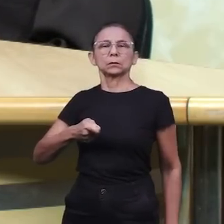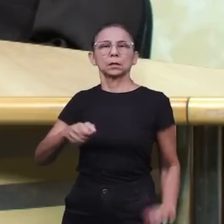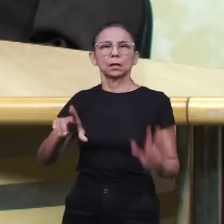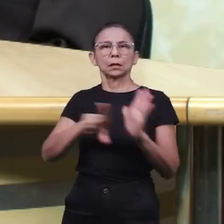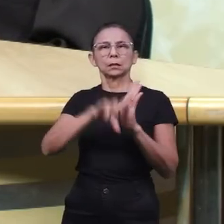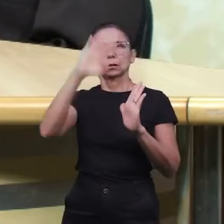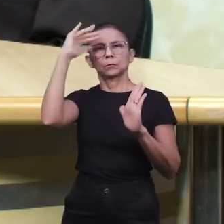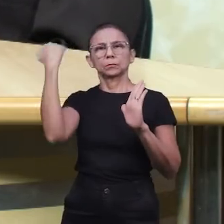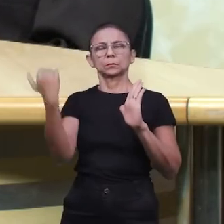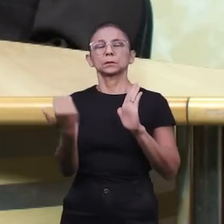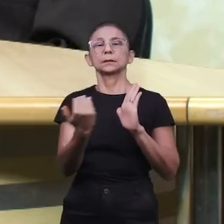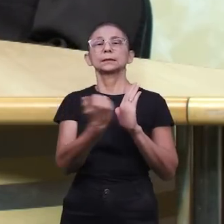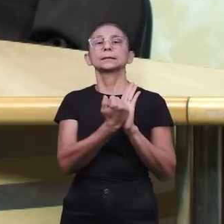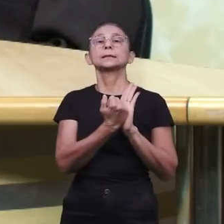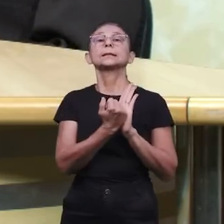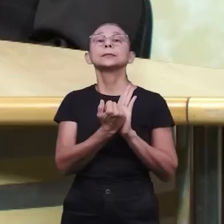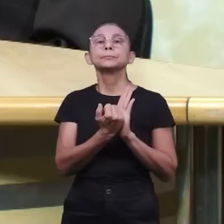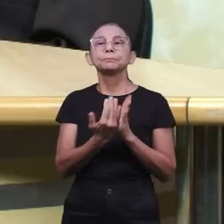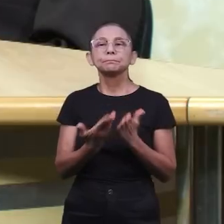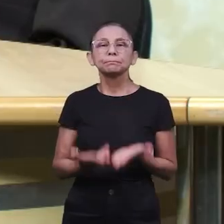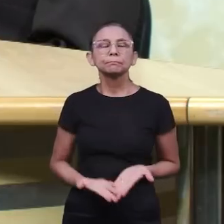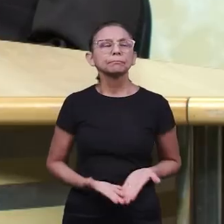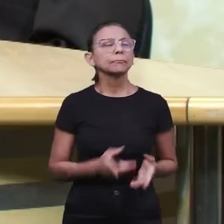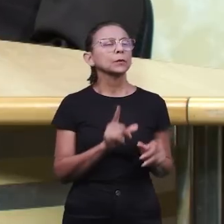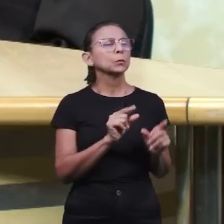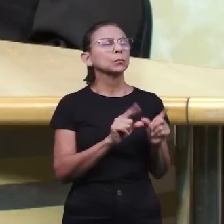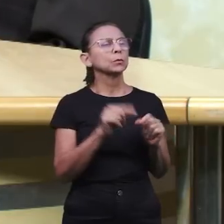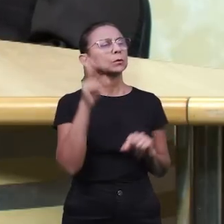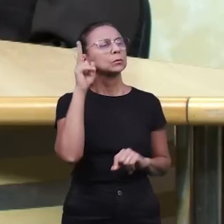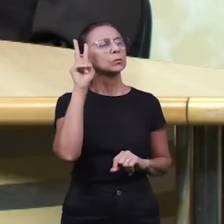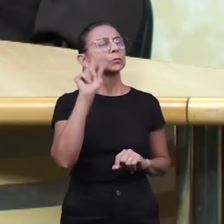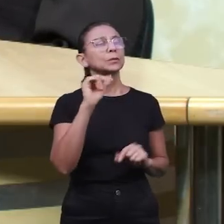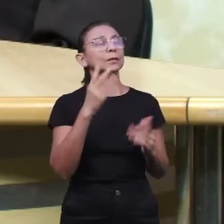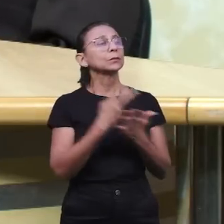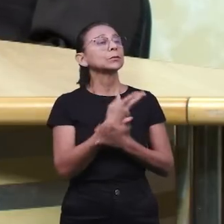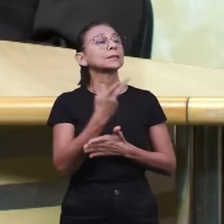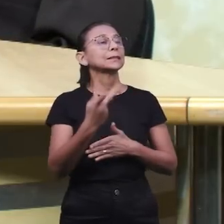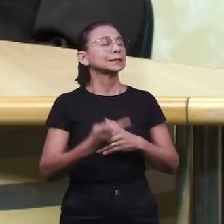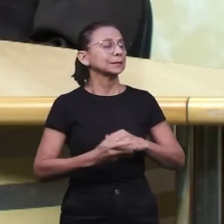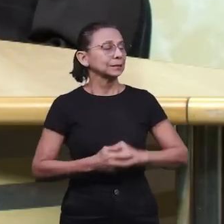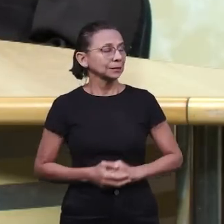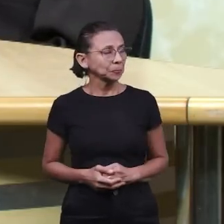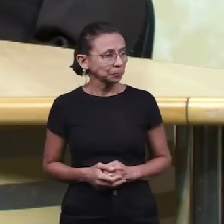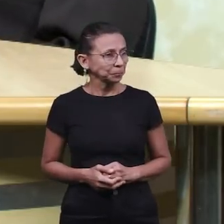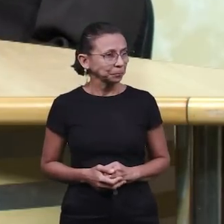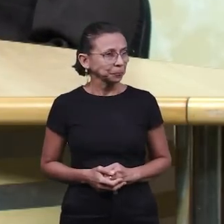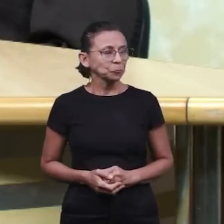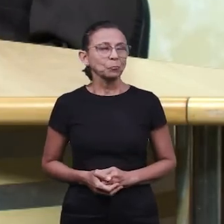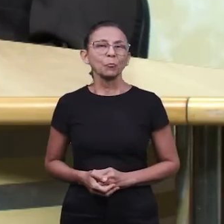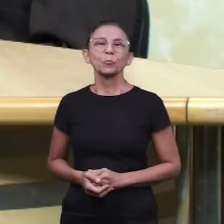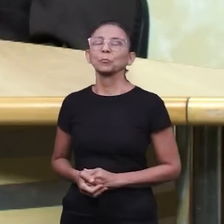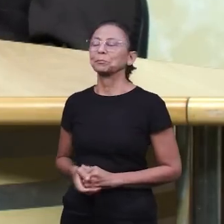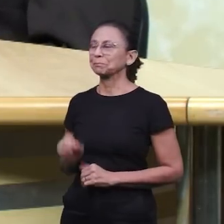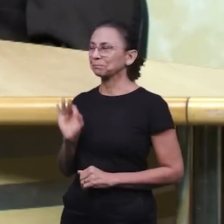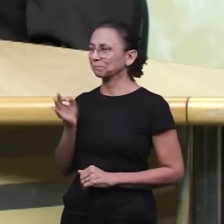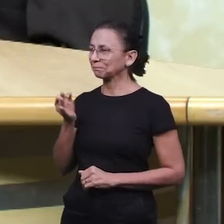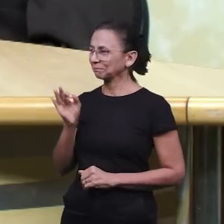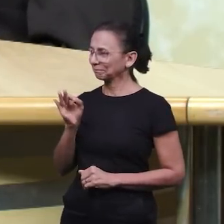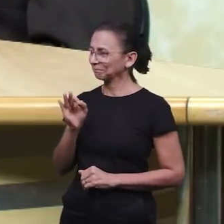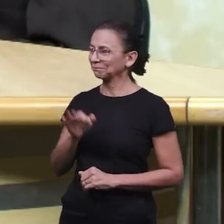e se obedecer a ele. Que contexto é esse? Que história é essa? Quem está envolvido nessa história?